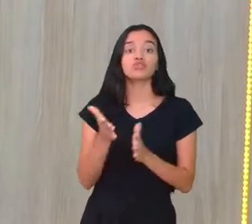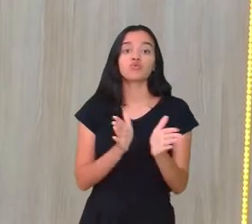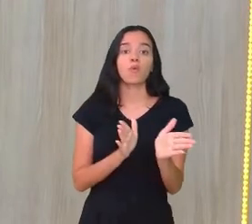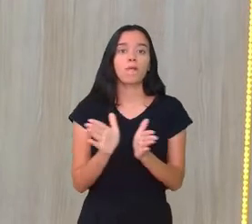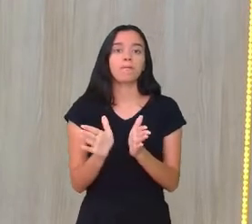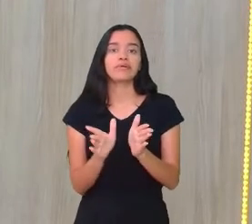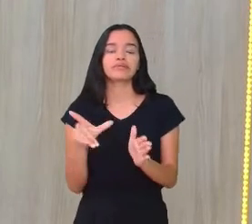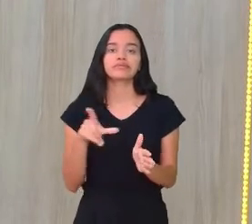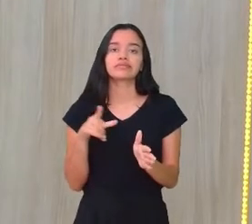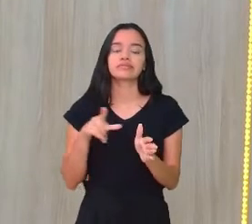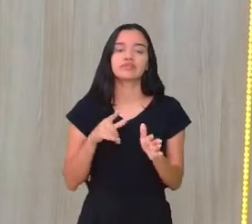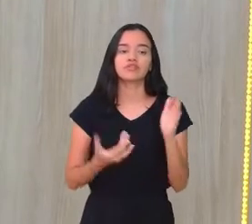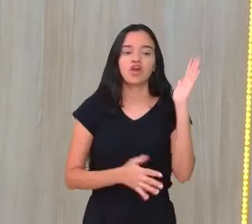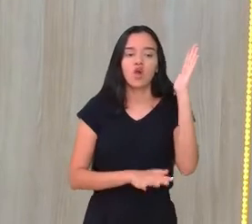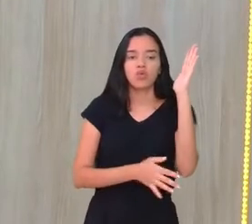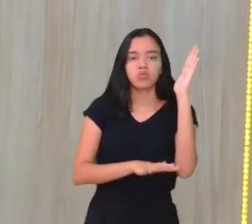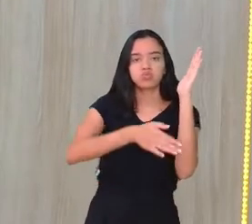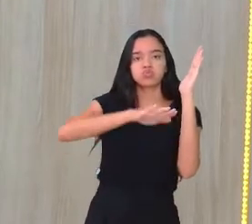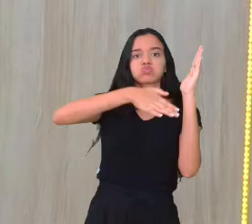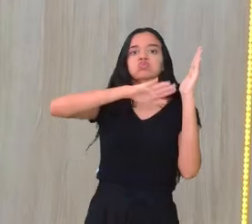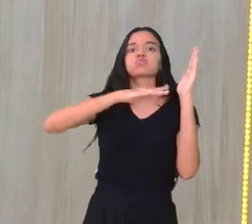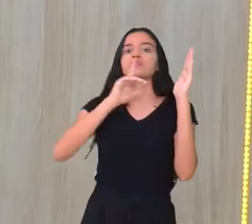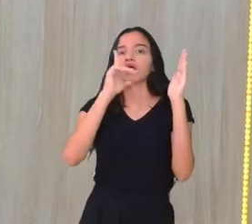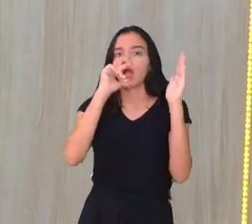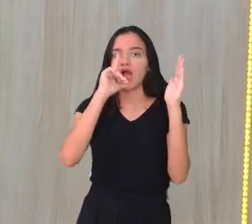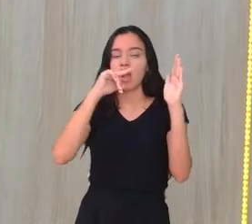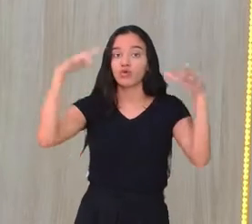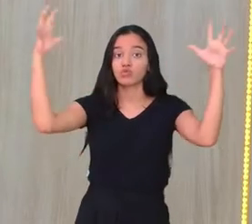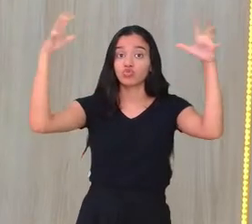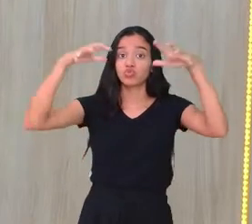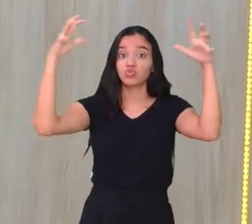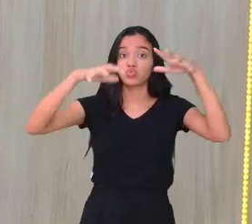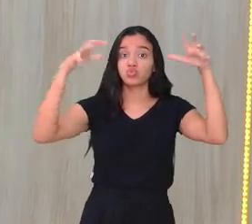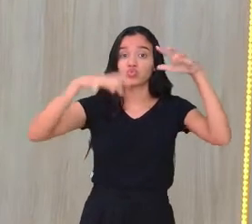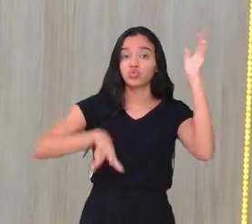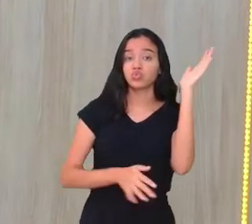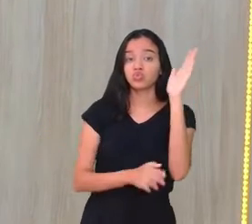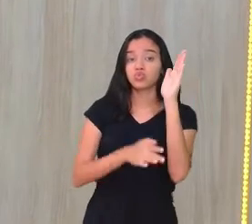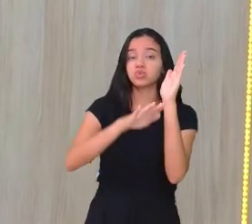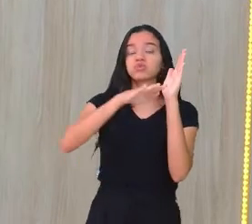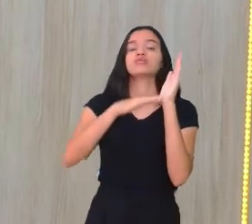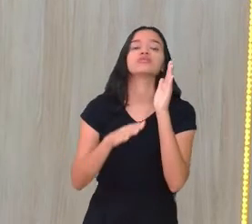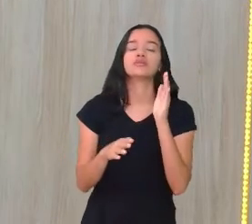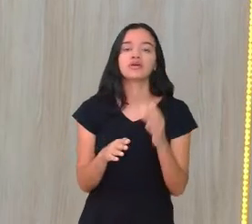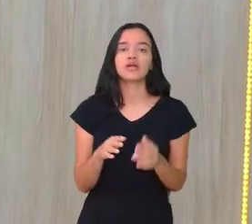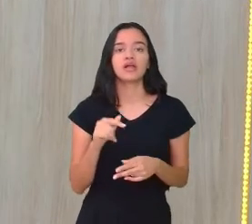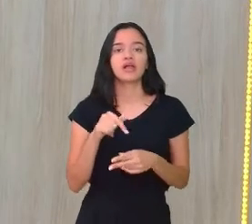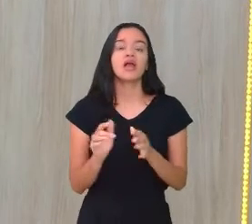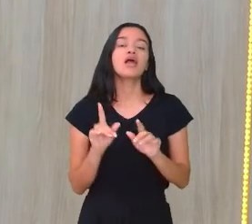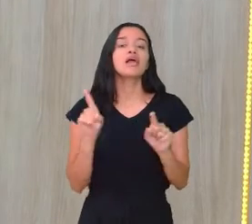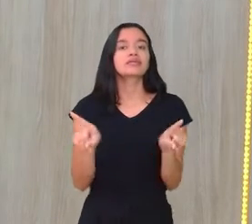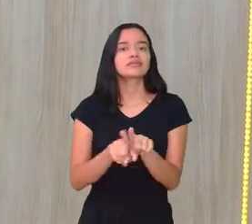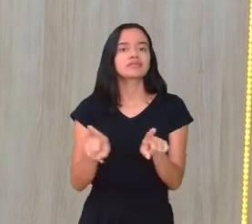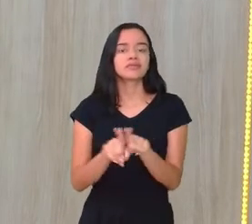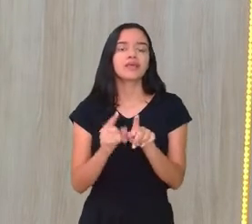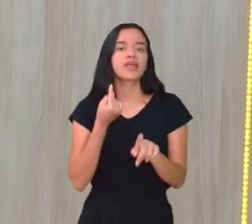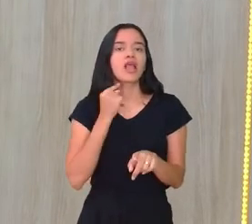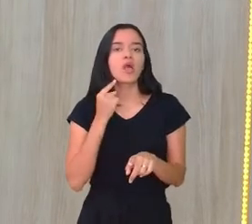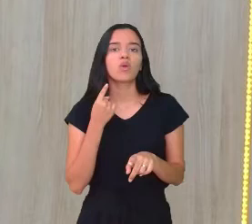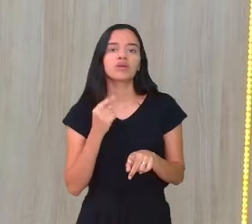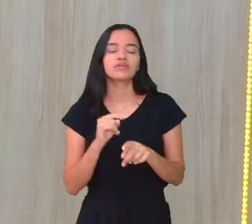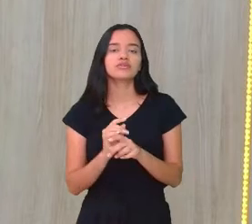aí que estava tendo muita chuva, que em Recife a gente trabalhou bem esse tema, né, que um dos fatores dos alagamentos vai ser o lixo que